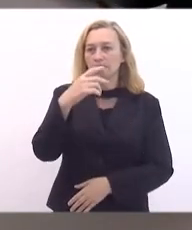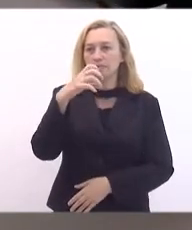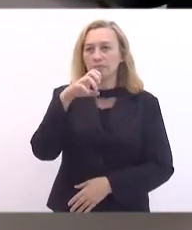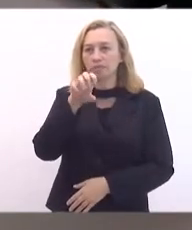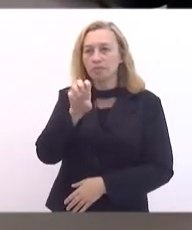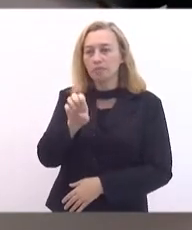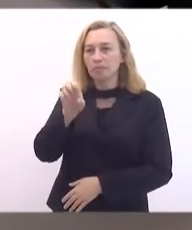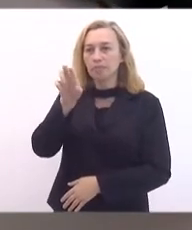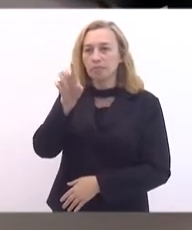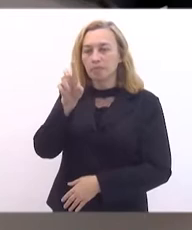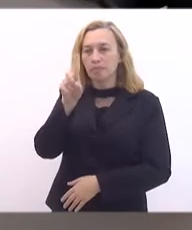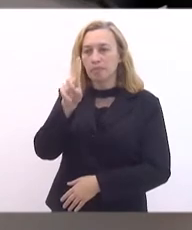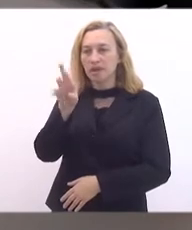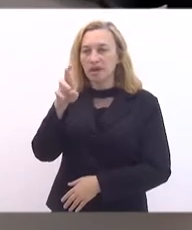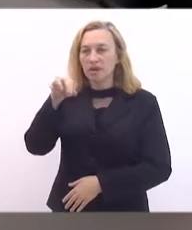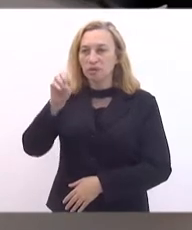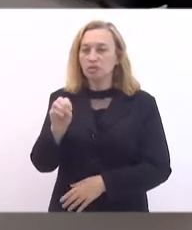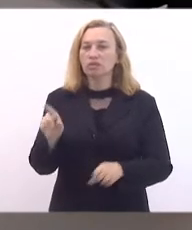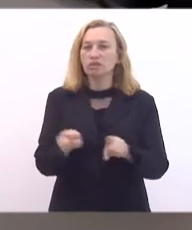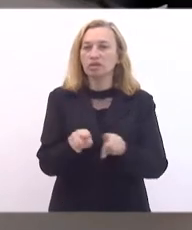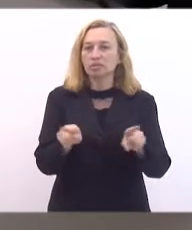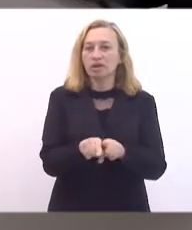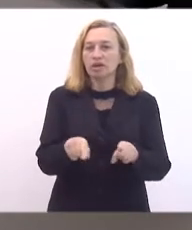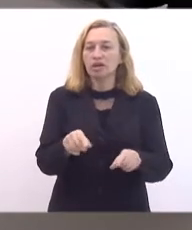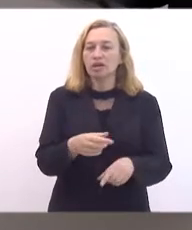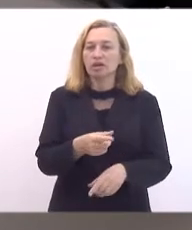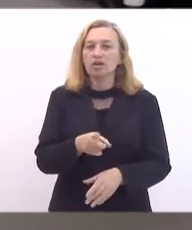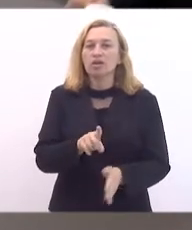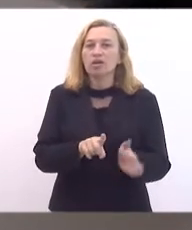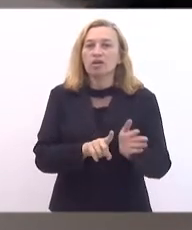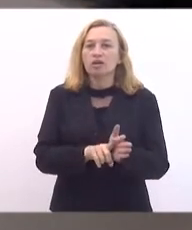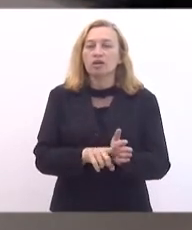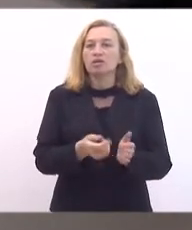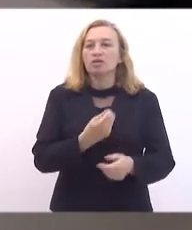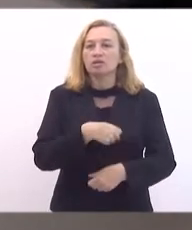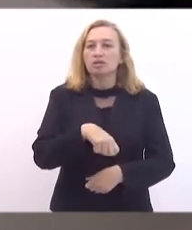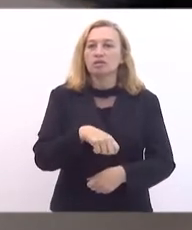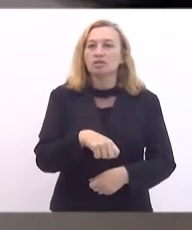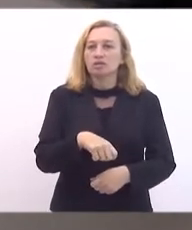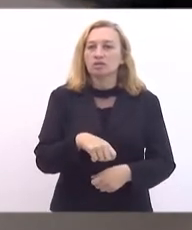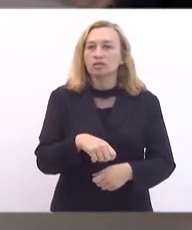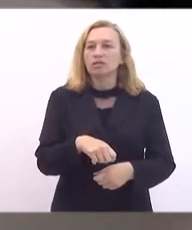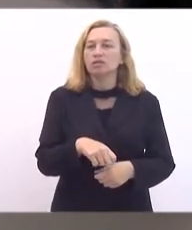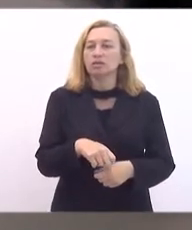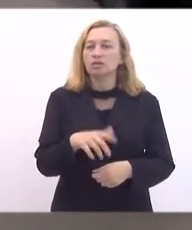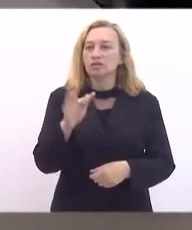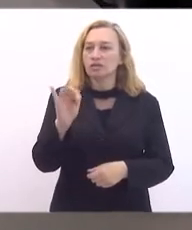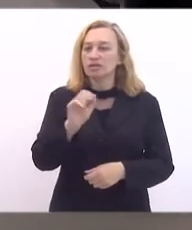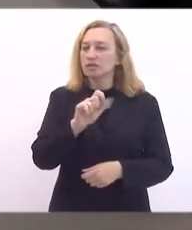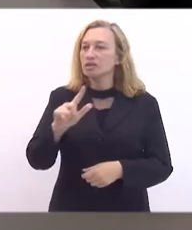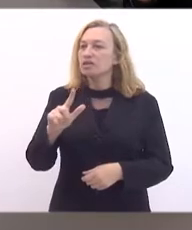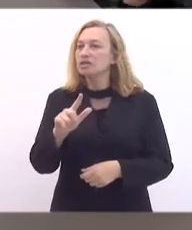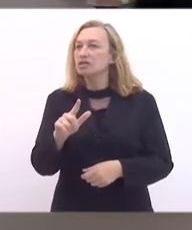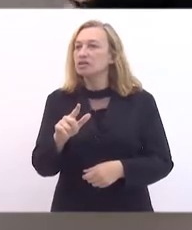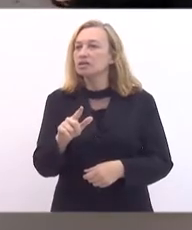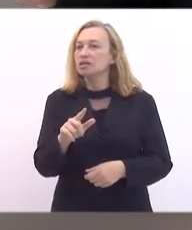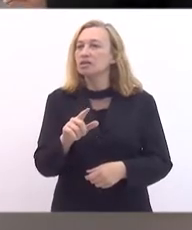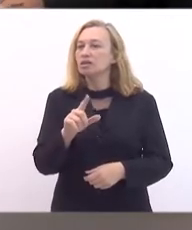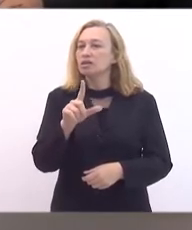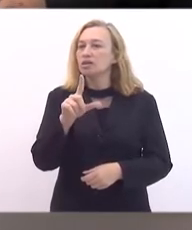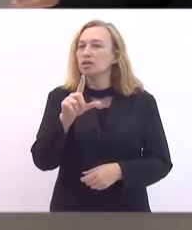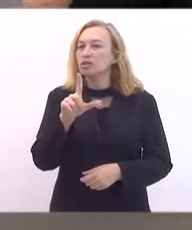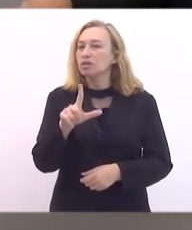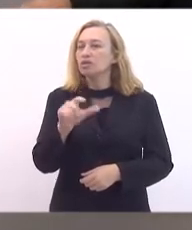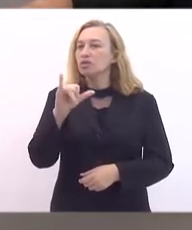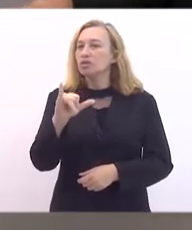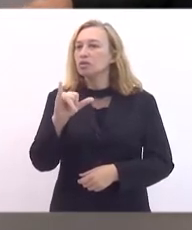donde eu tô fiscal da receita Luiz César moretzsohn tava aí mas é